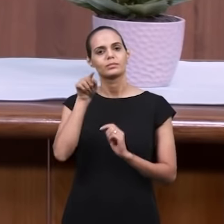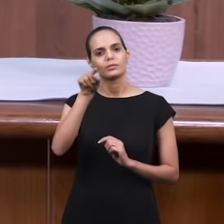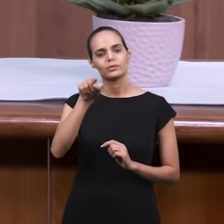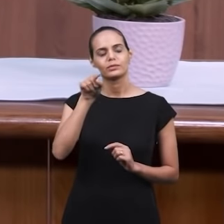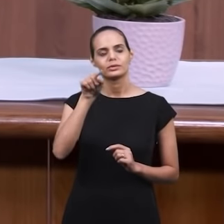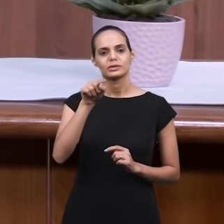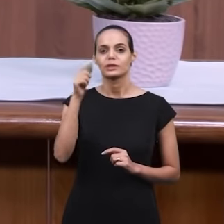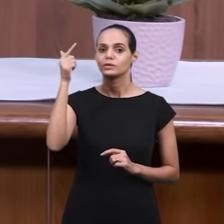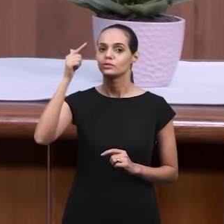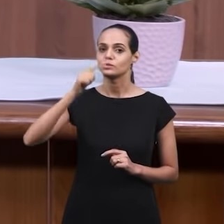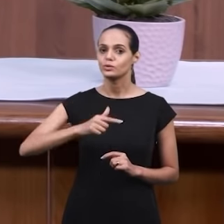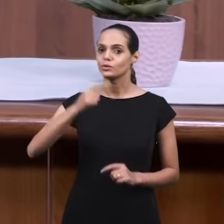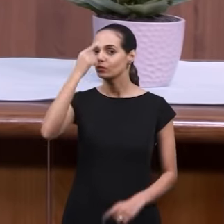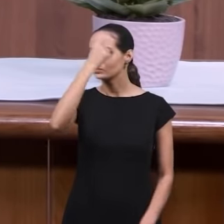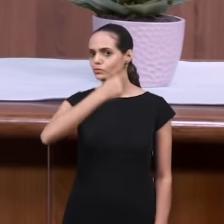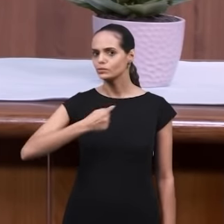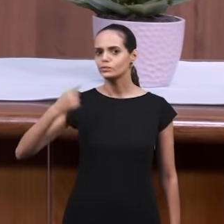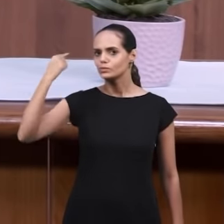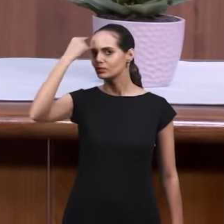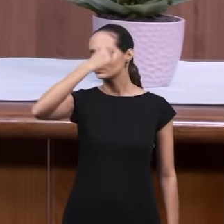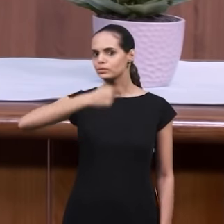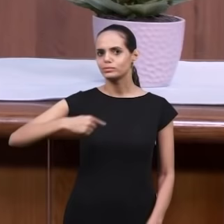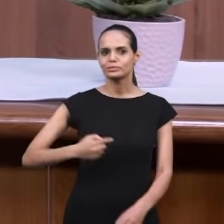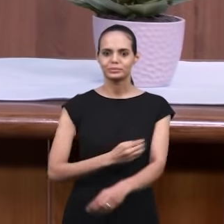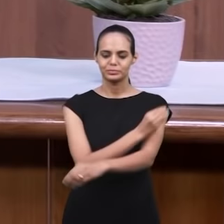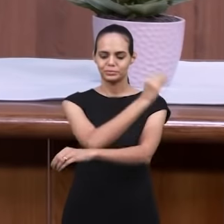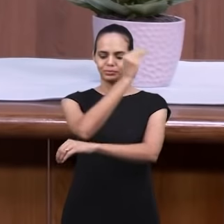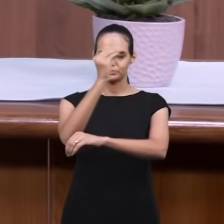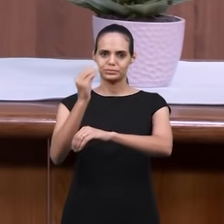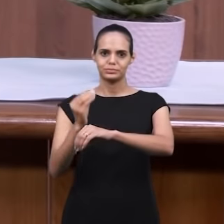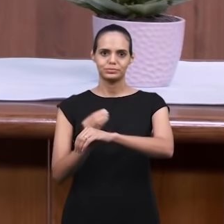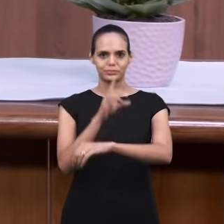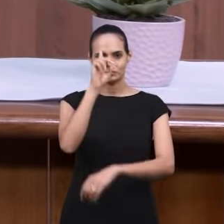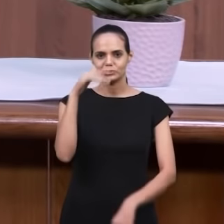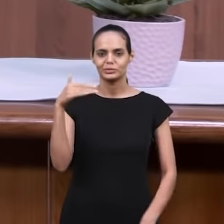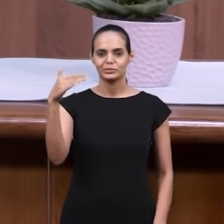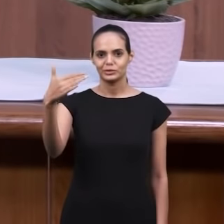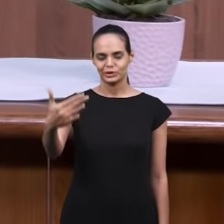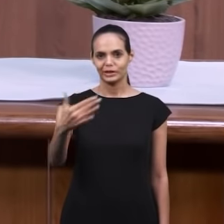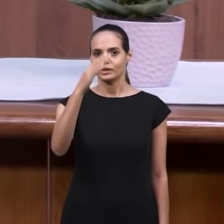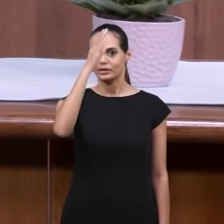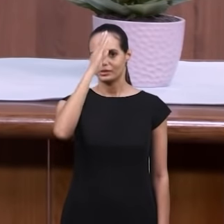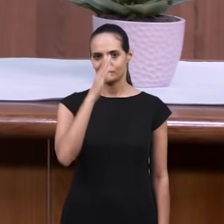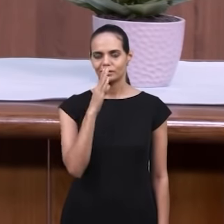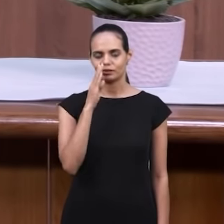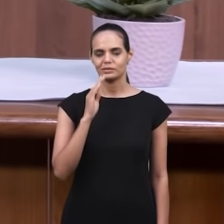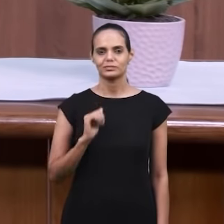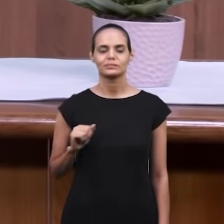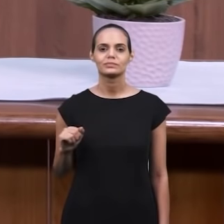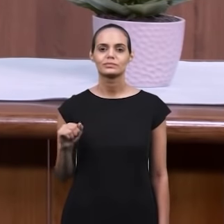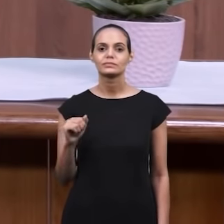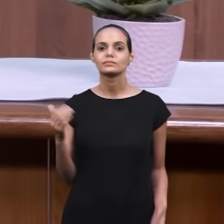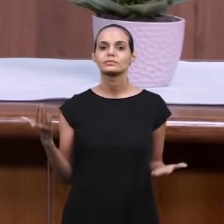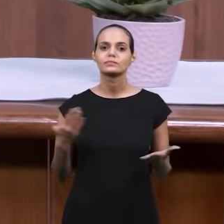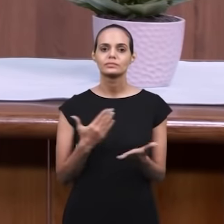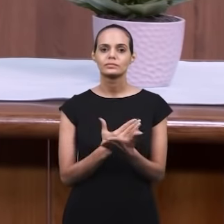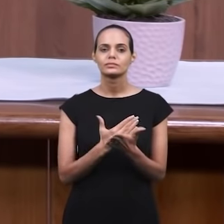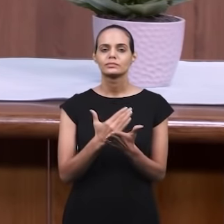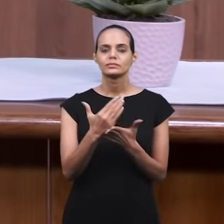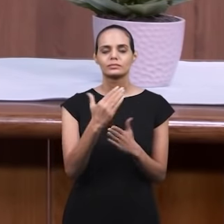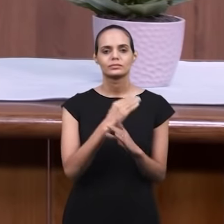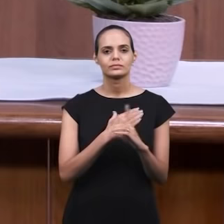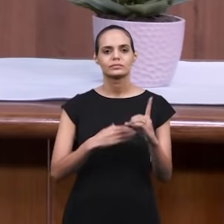linha. Repito, 24 horas por dia e a ligação é gratuita. E nós vamos começar agora este culto com uma